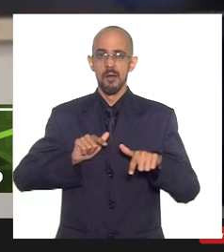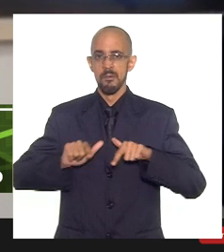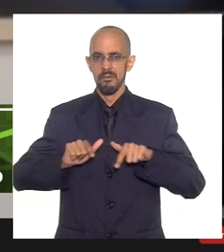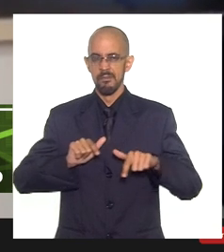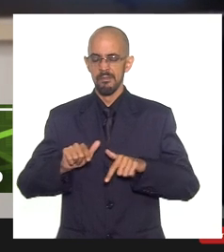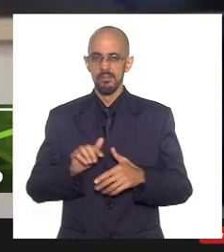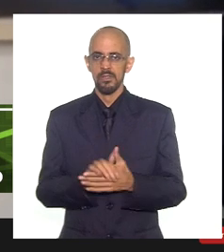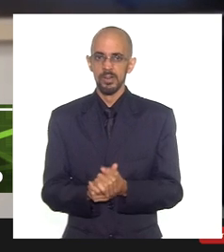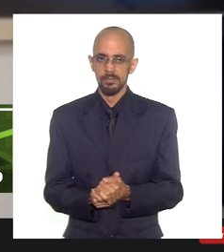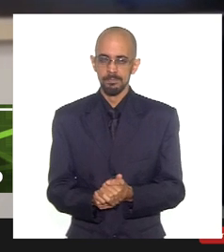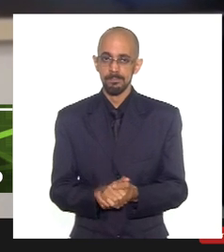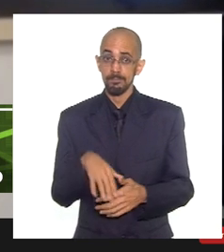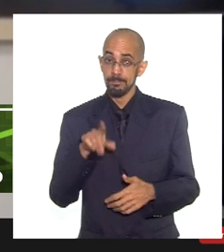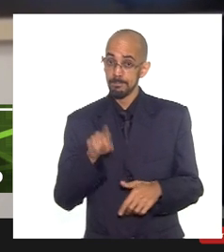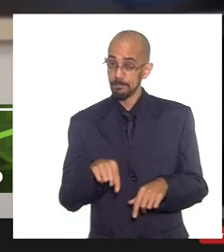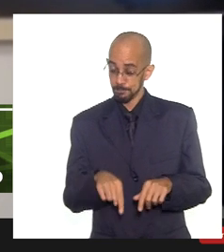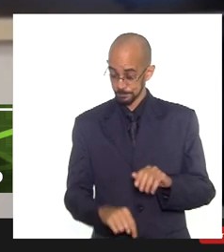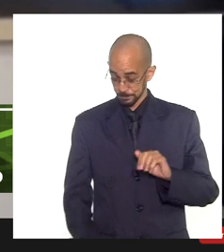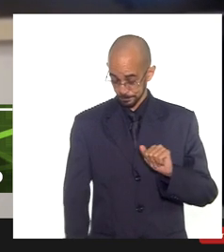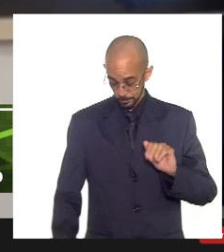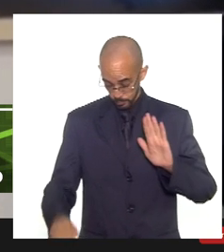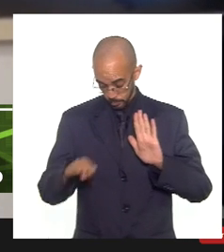então eu acho que é um processo